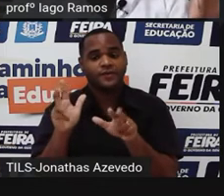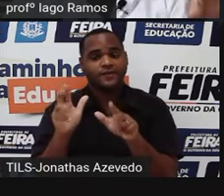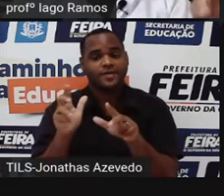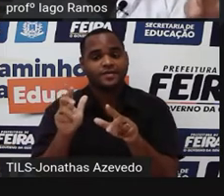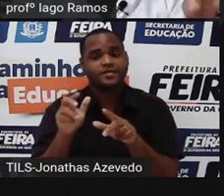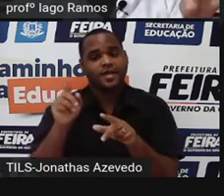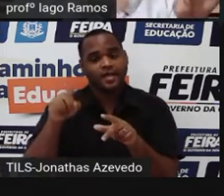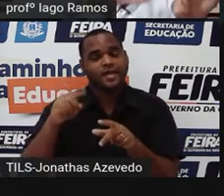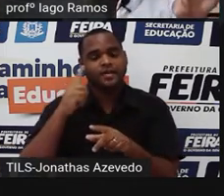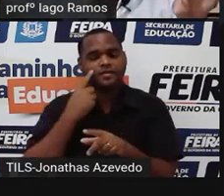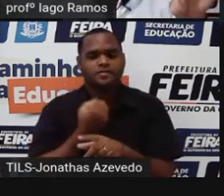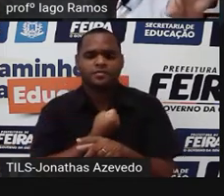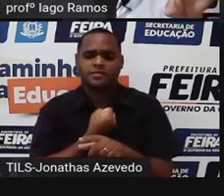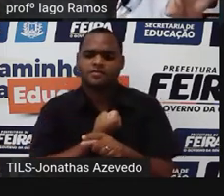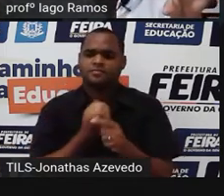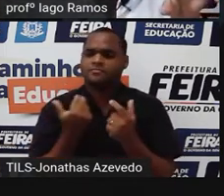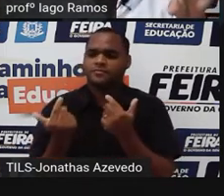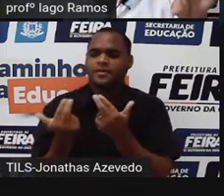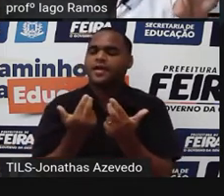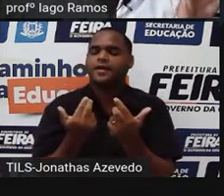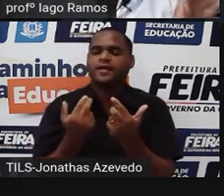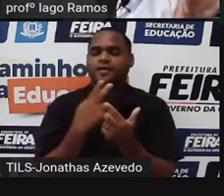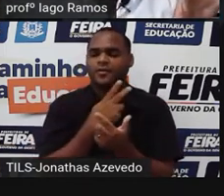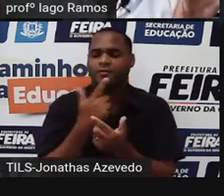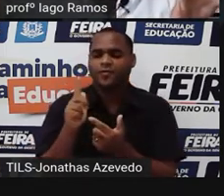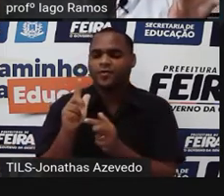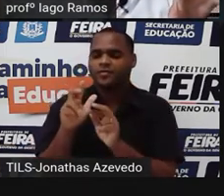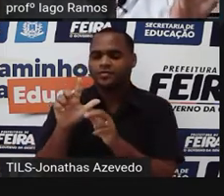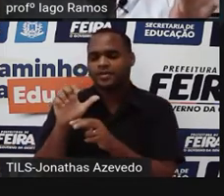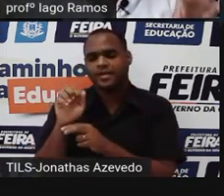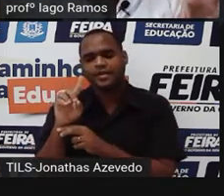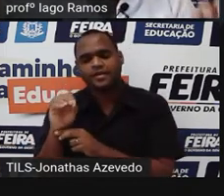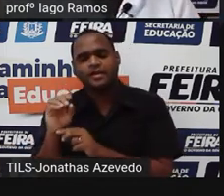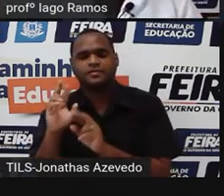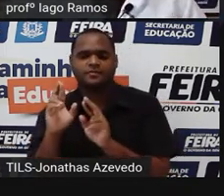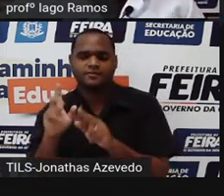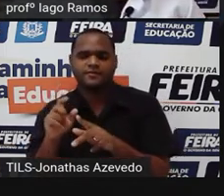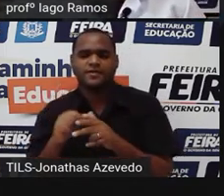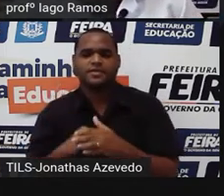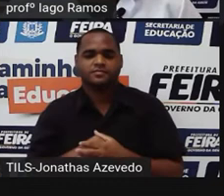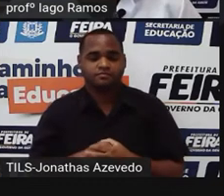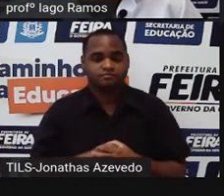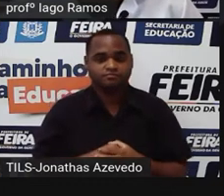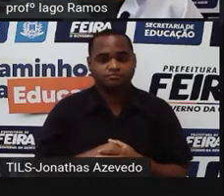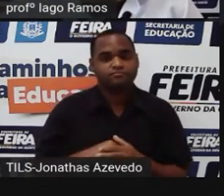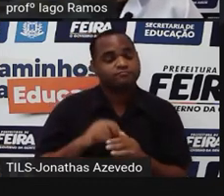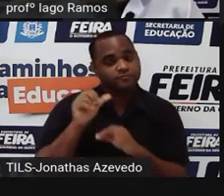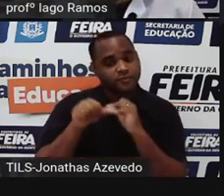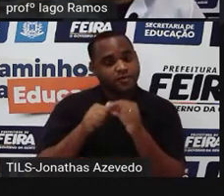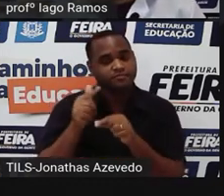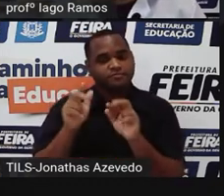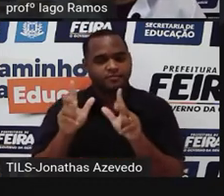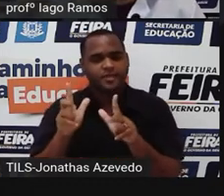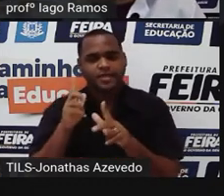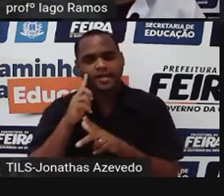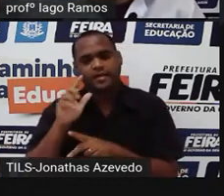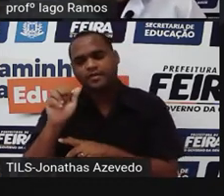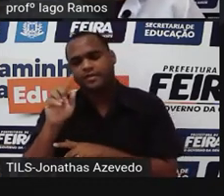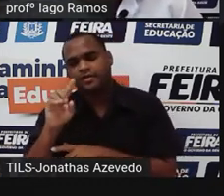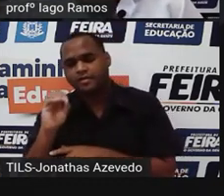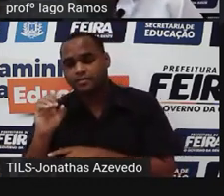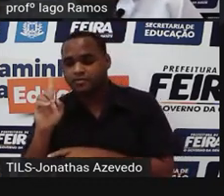o ângulo está aqui, o lado vai estar lá do outro lado, ó, oposto, do lado oposto. Então, é esse lado que vai do ponto